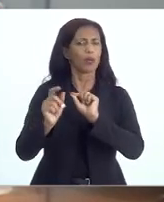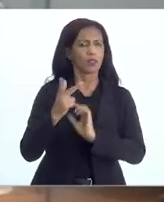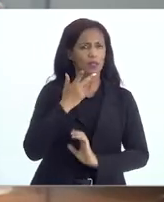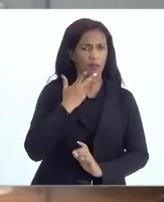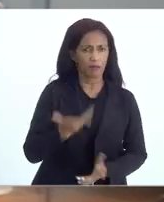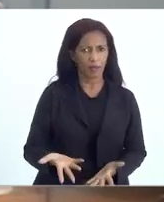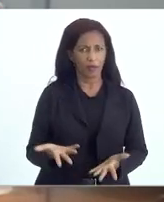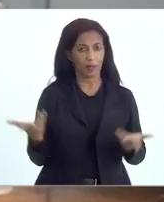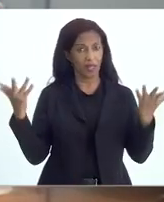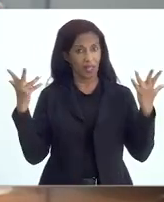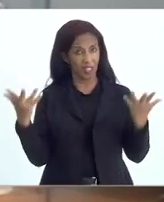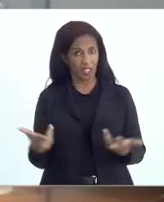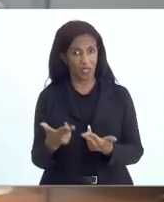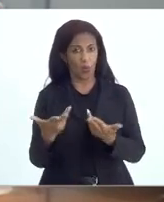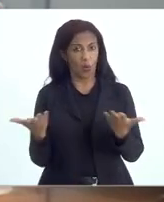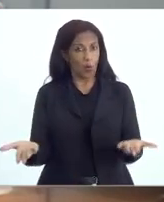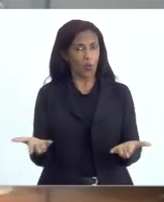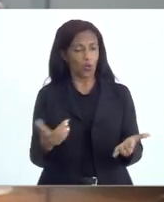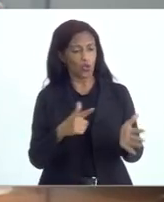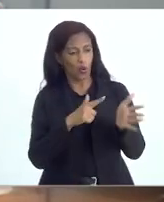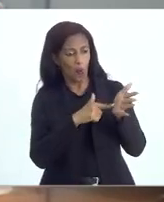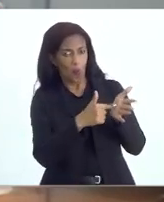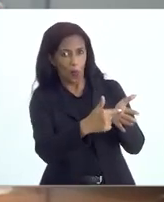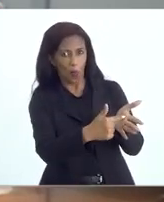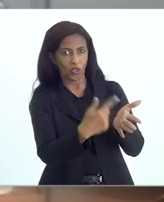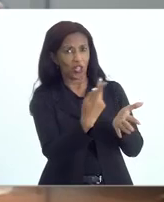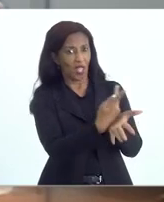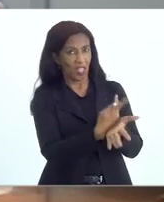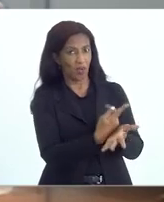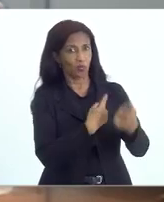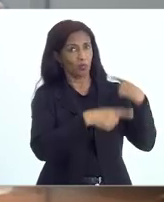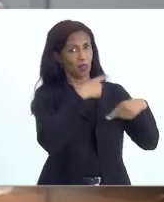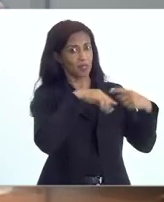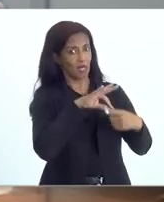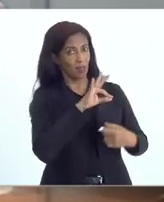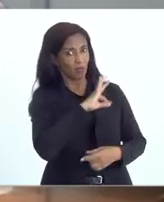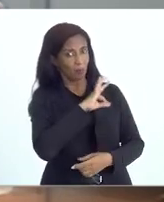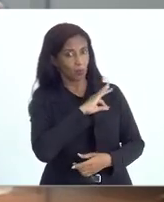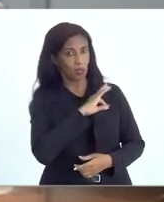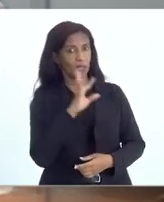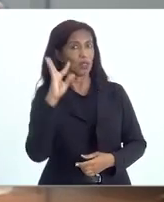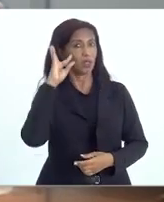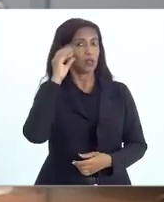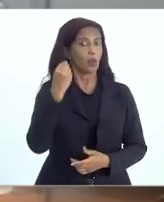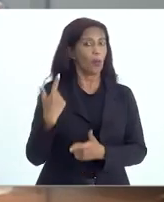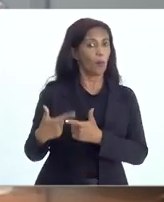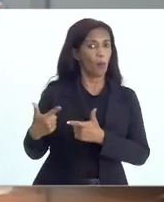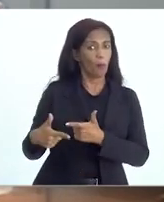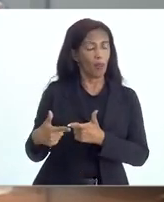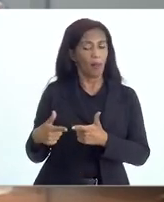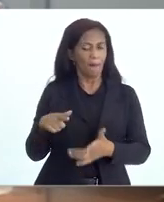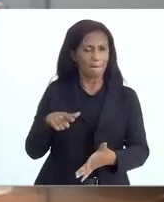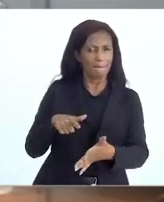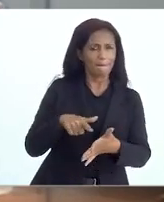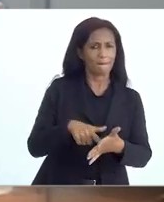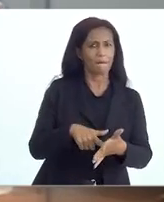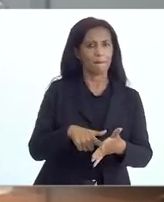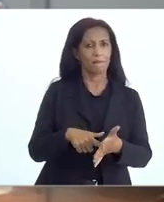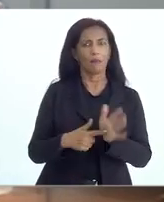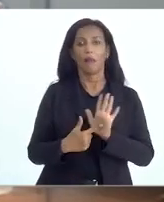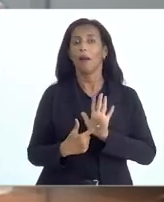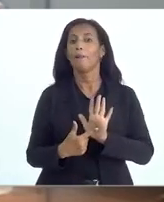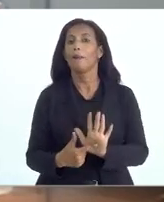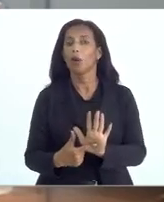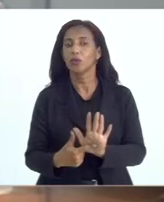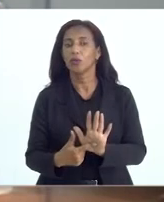é o que a gente tá fazendo hoje apontando erros da Polícia Militar do passado tentando buscar soluções botando o dedo na ferida mas